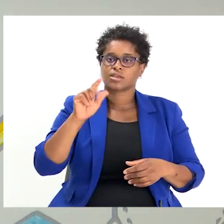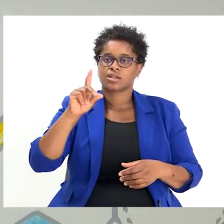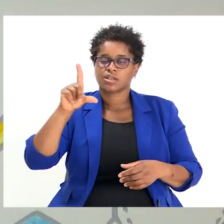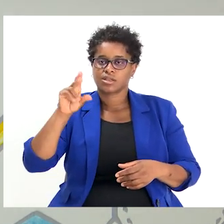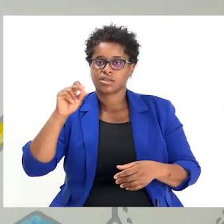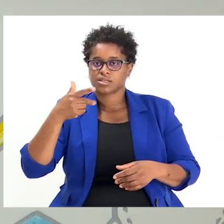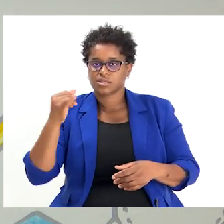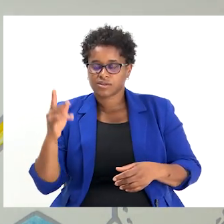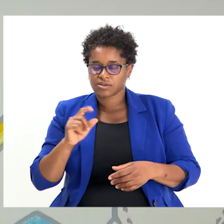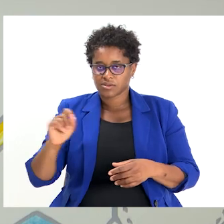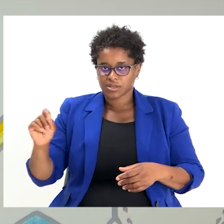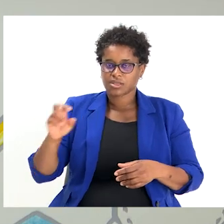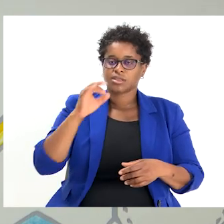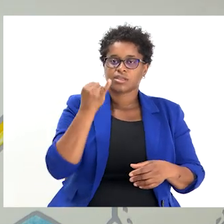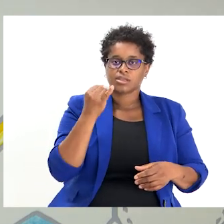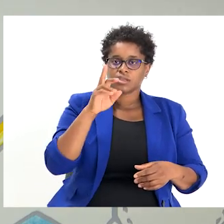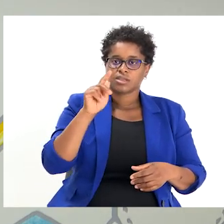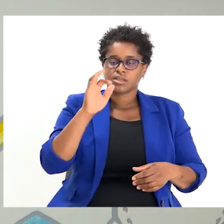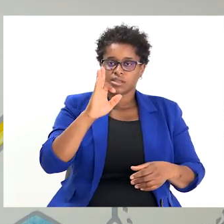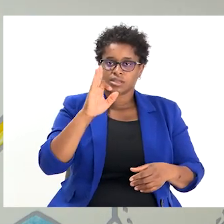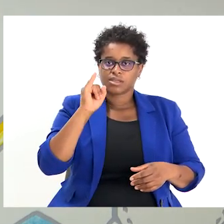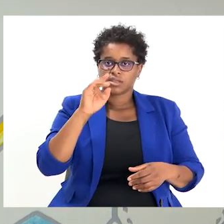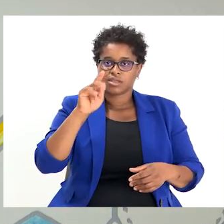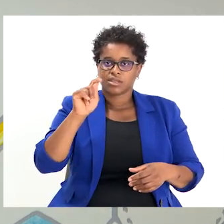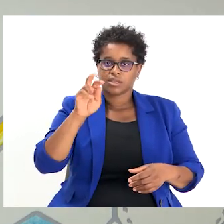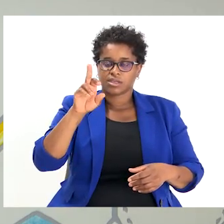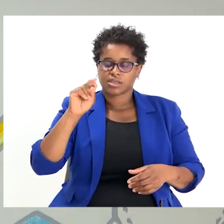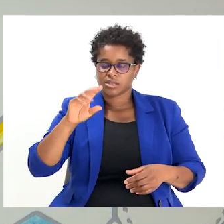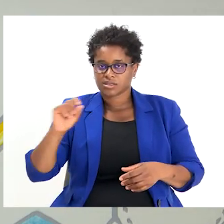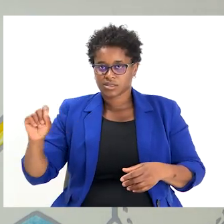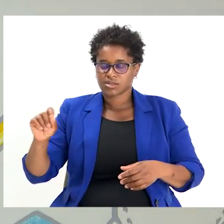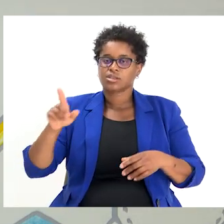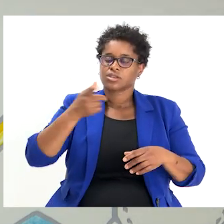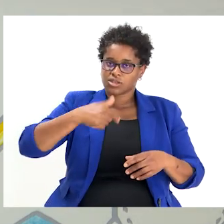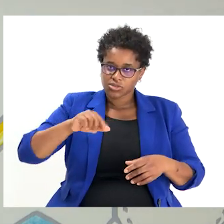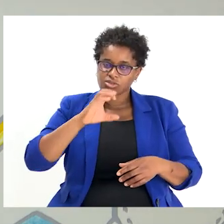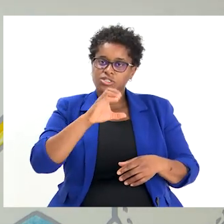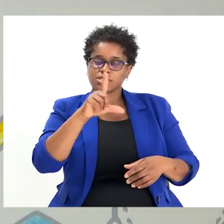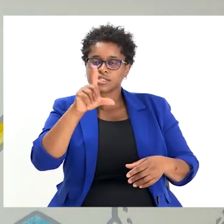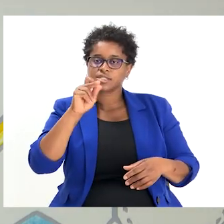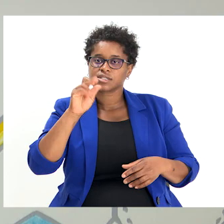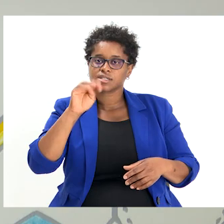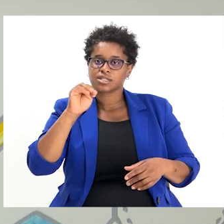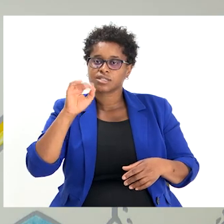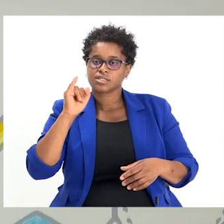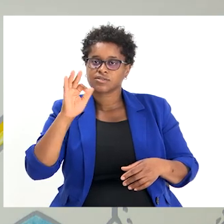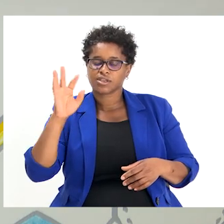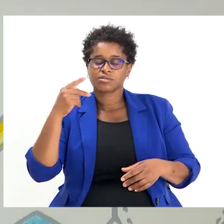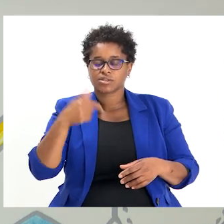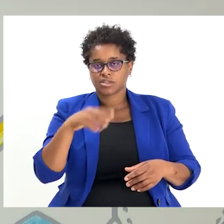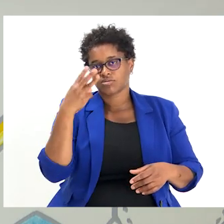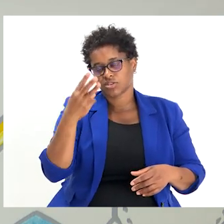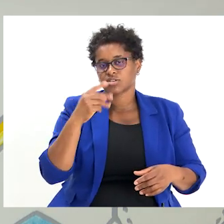e hierarquização. E nós classificamos as necessidades. Temos 3 critérios de classificar uma